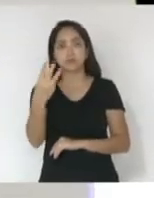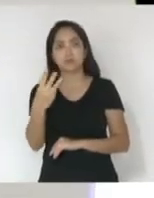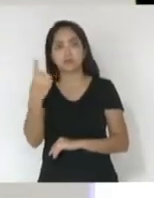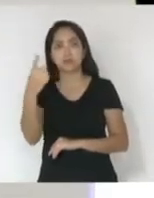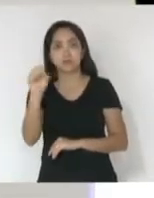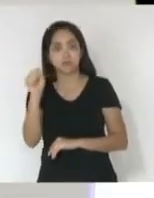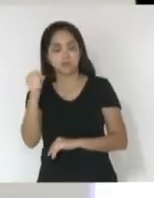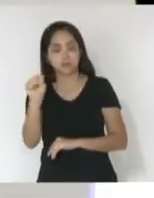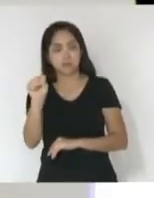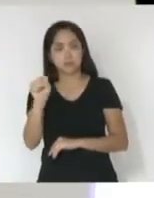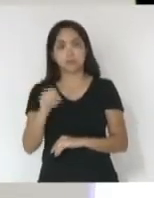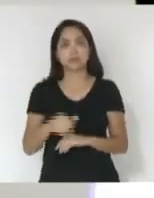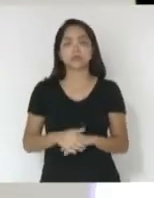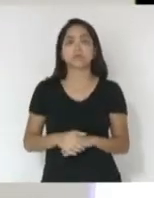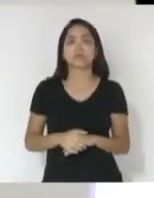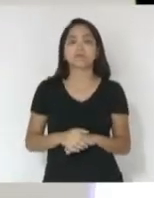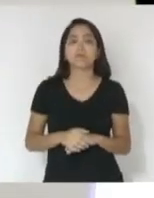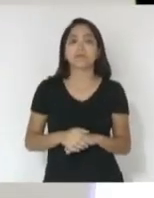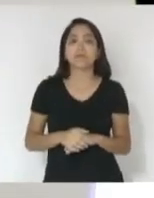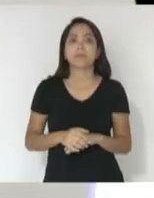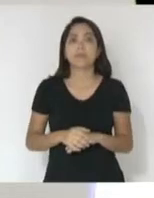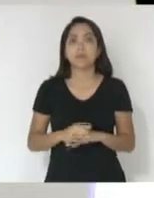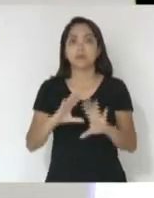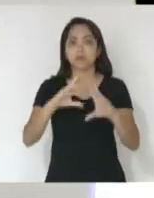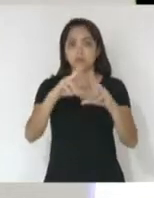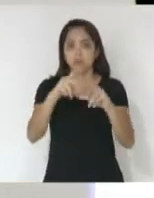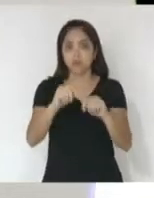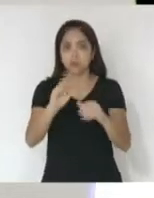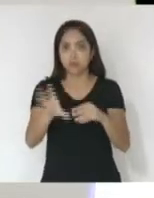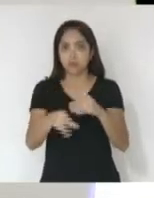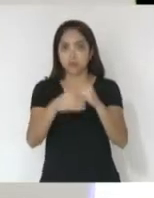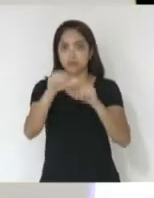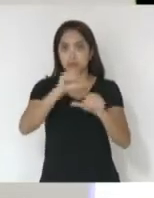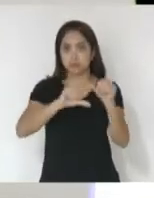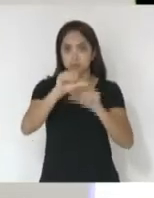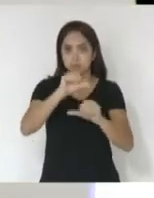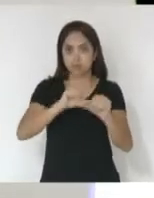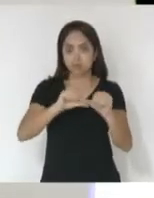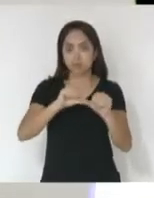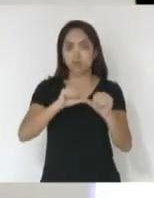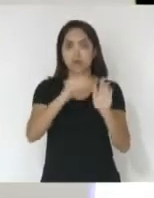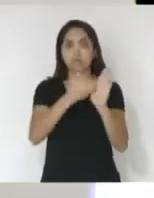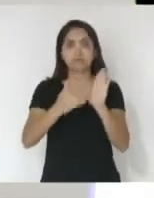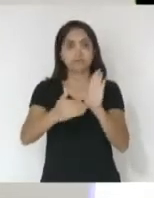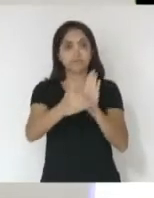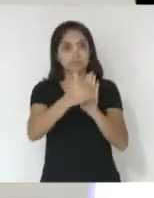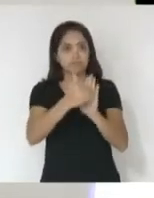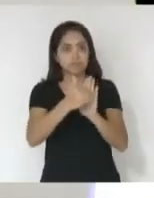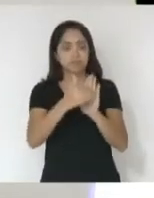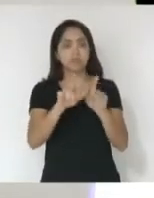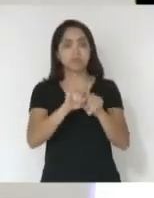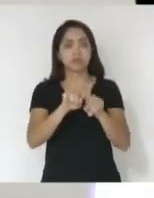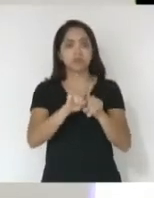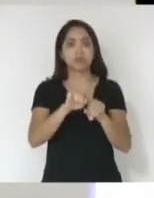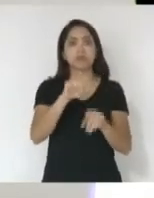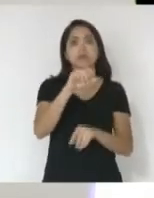211/263/2018, respectivamente, todas com emendas substitutivas globais, e os de número